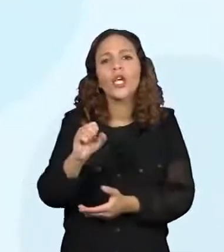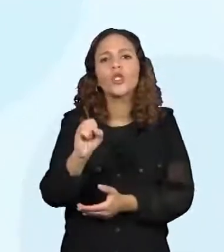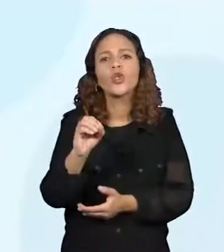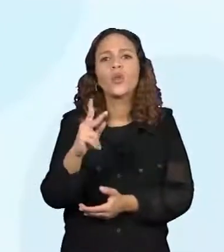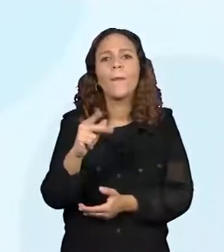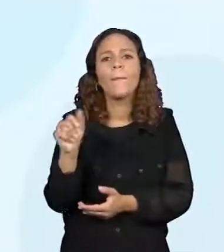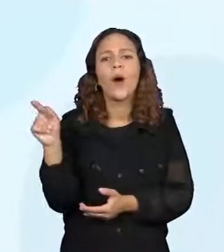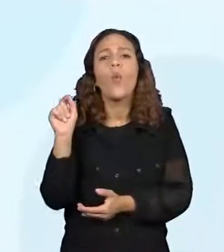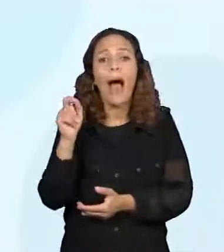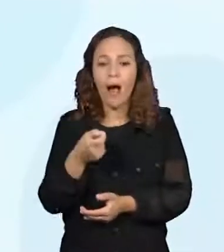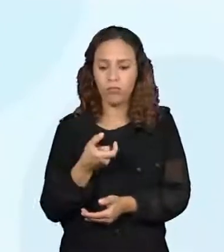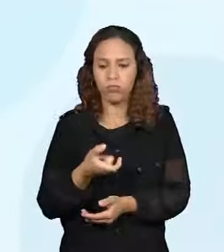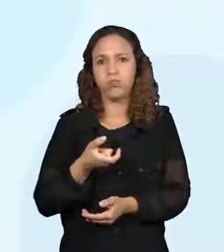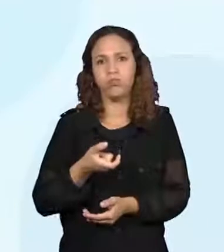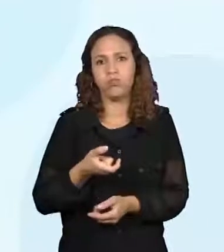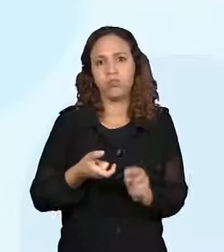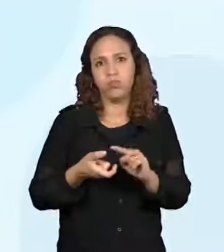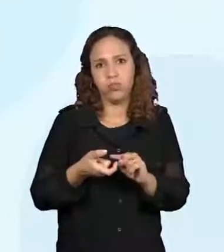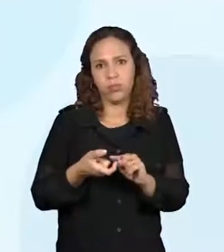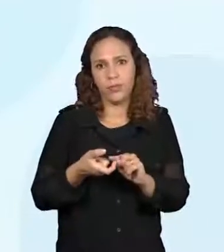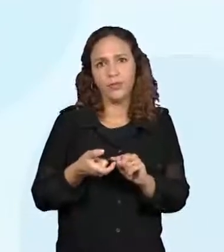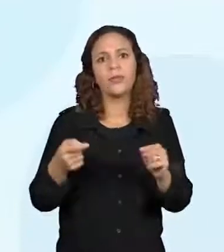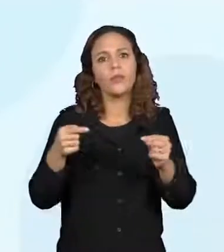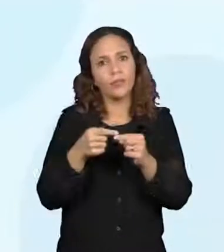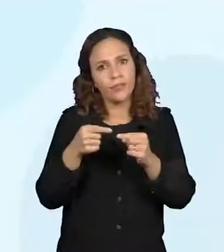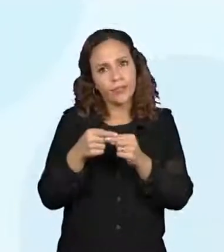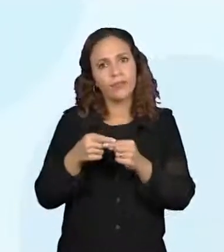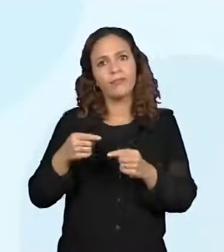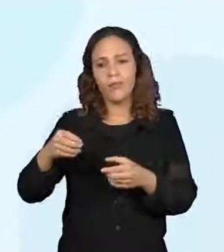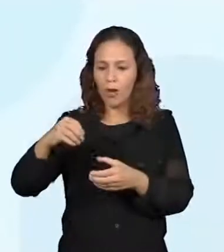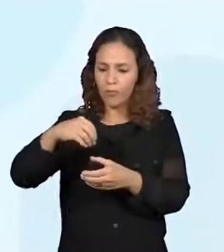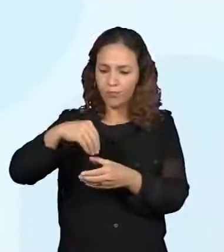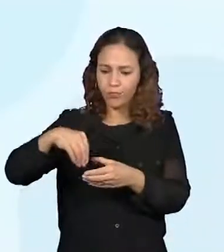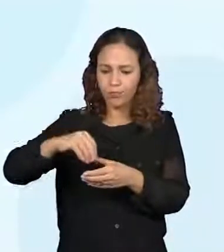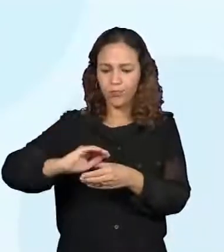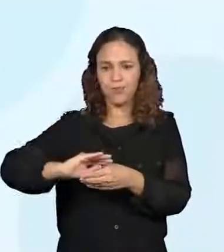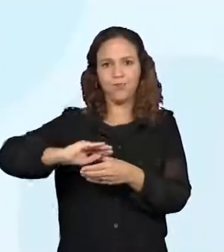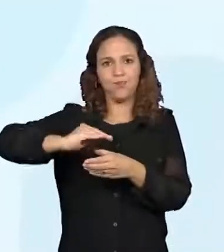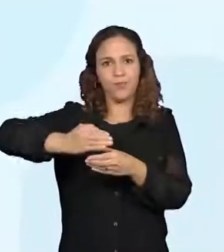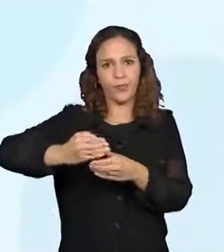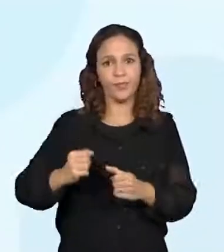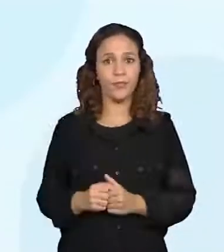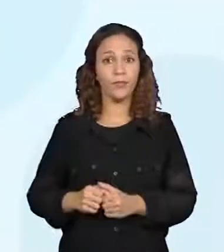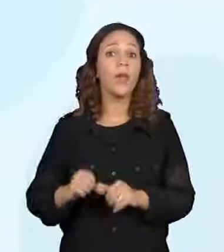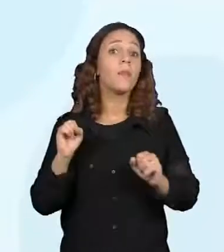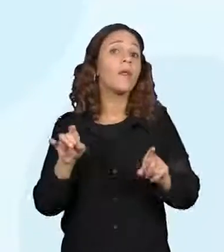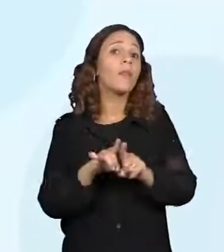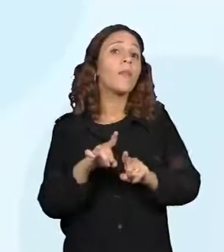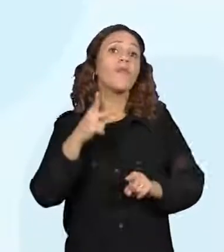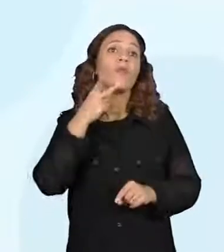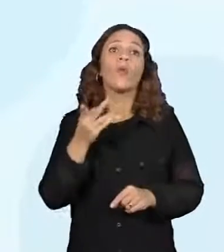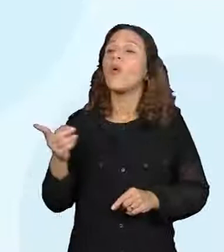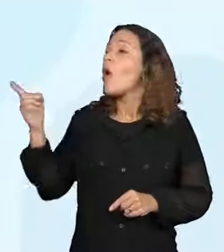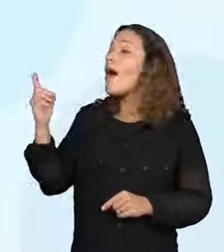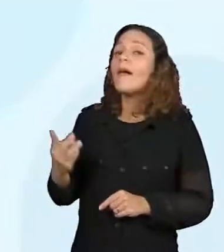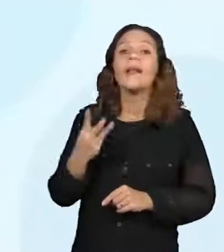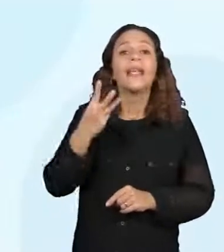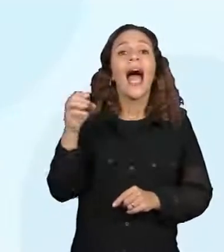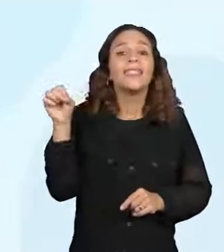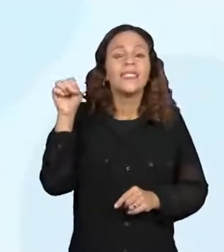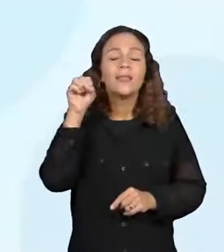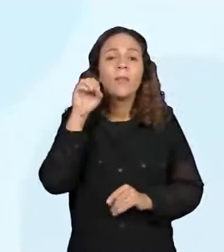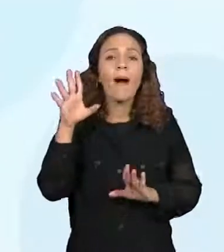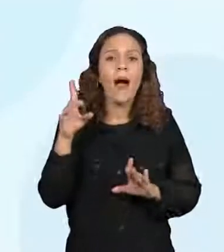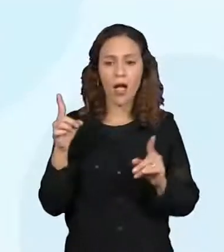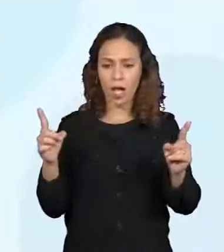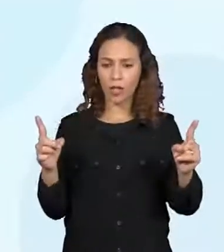3 cenouras cortadas em pedaços. Poderia falar 3 cenouras grandes, 3 cenouras de tamanho médio,